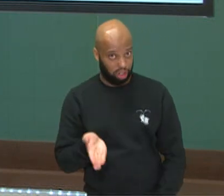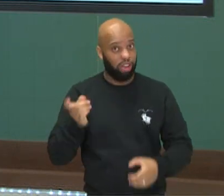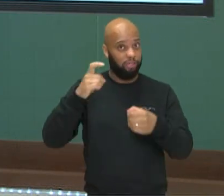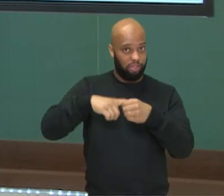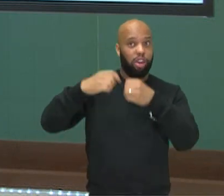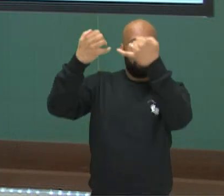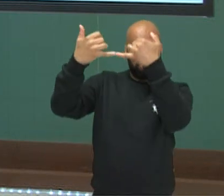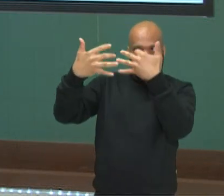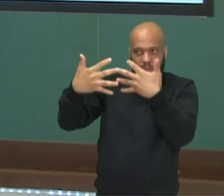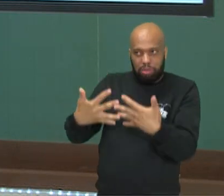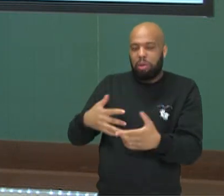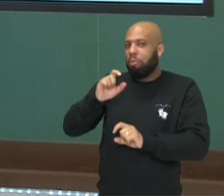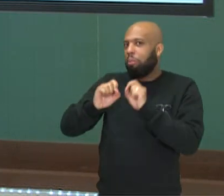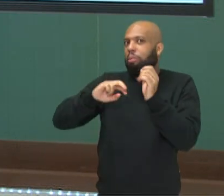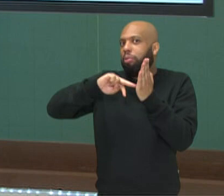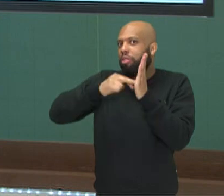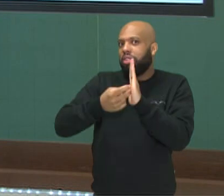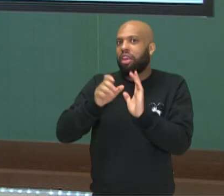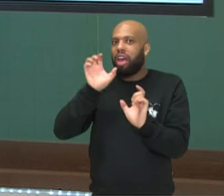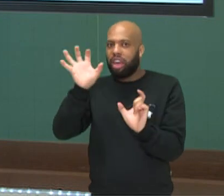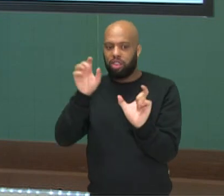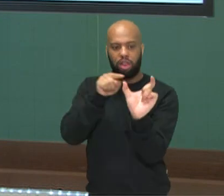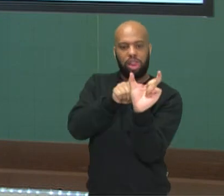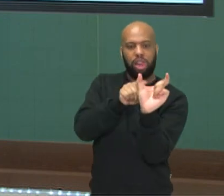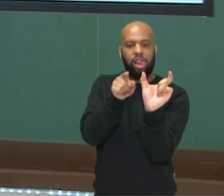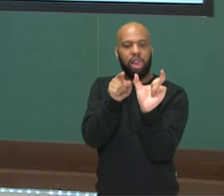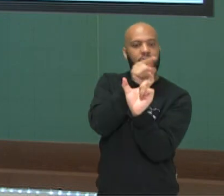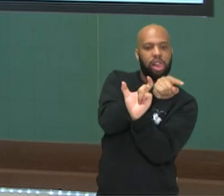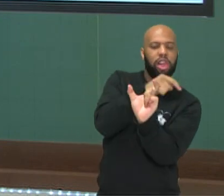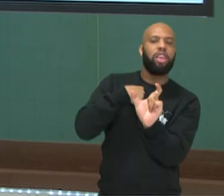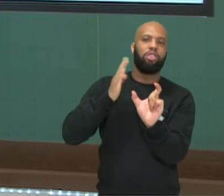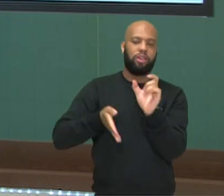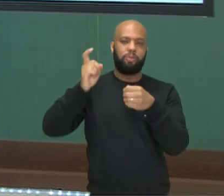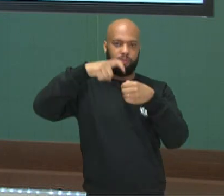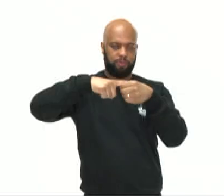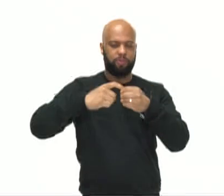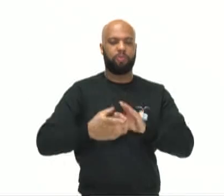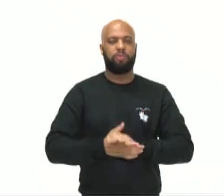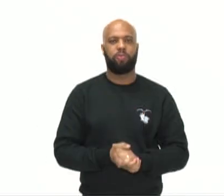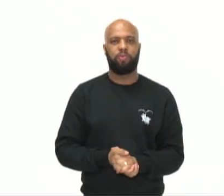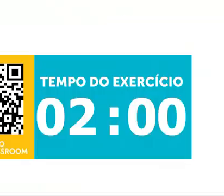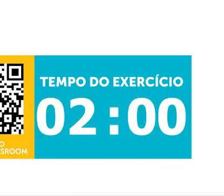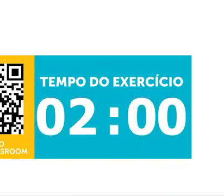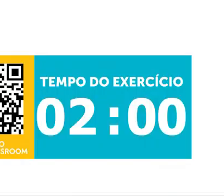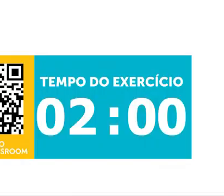aqui esse sentido das palavras que são derivadas. Eu volto daqui a pouquinho.